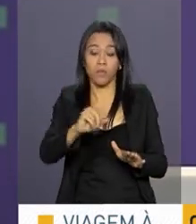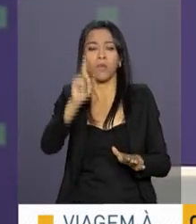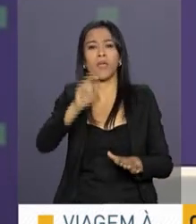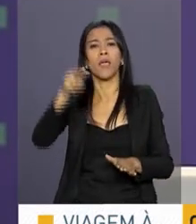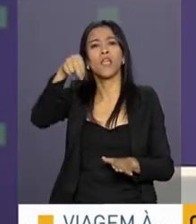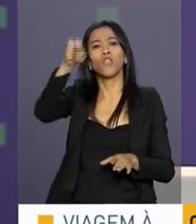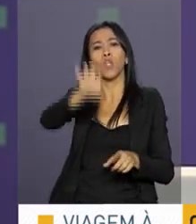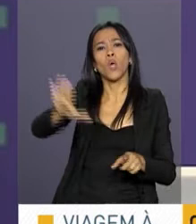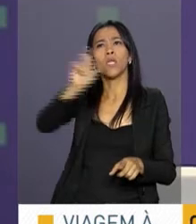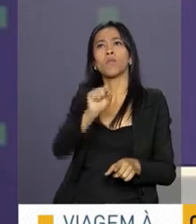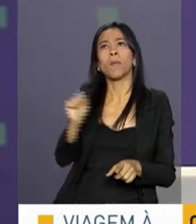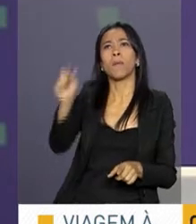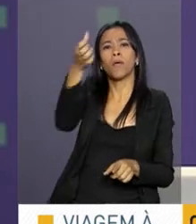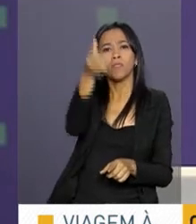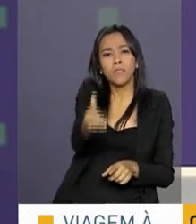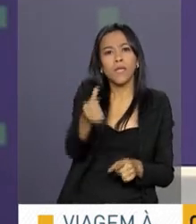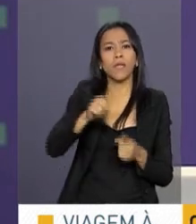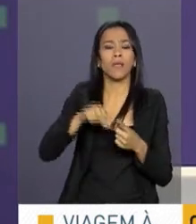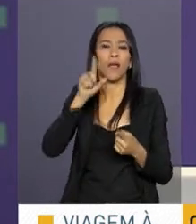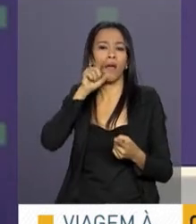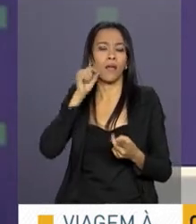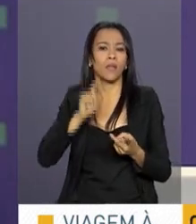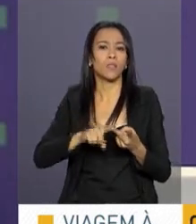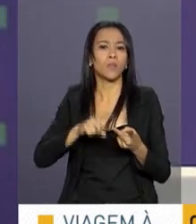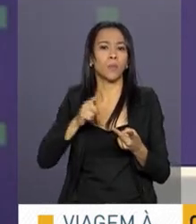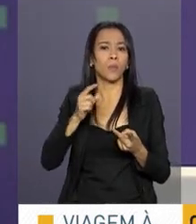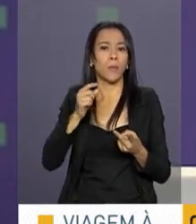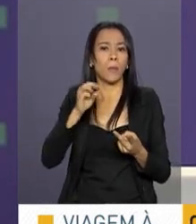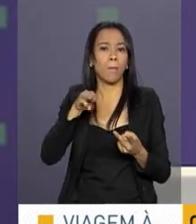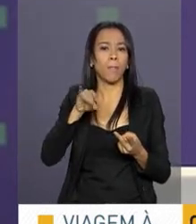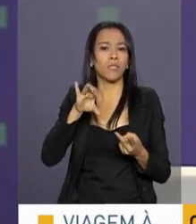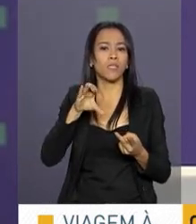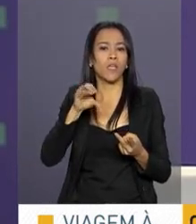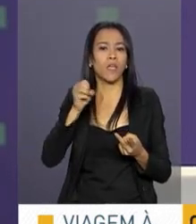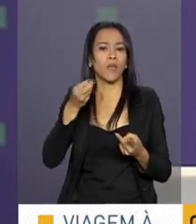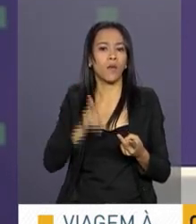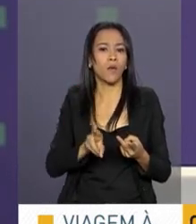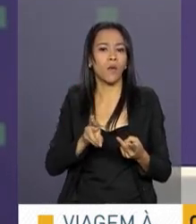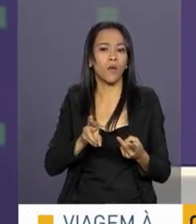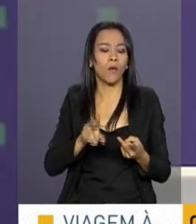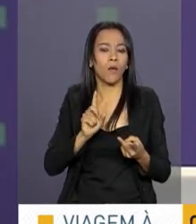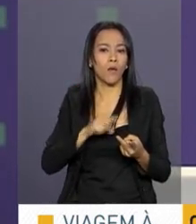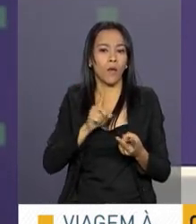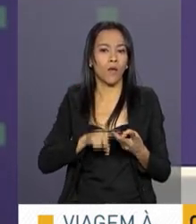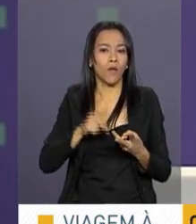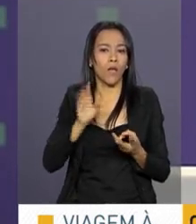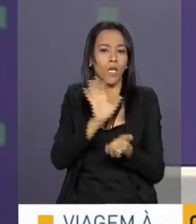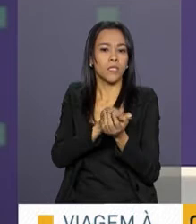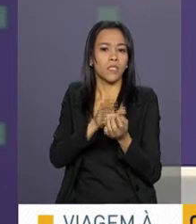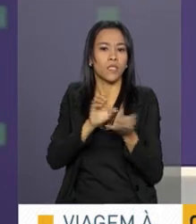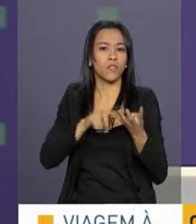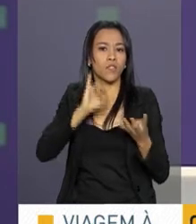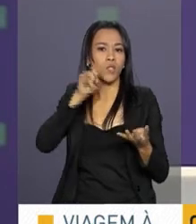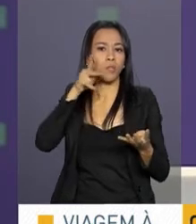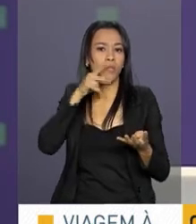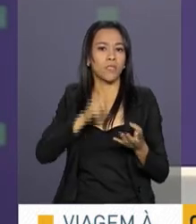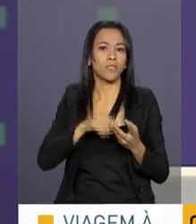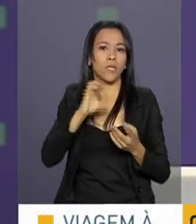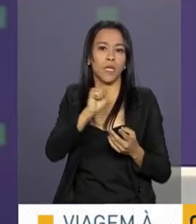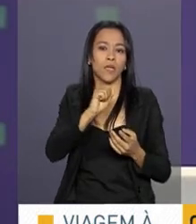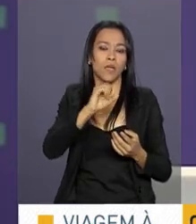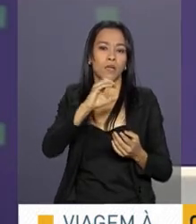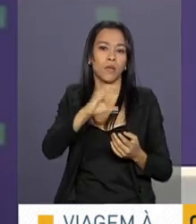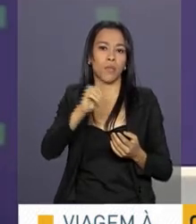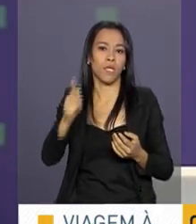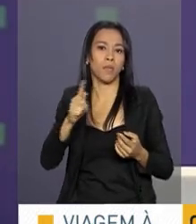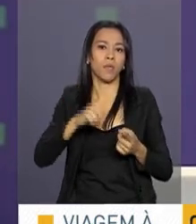6 aeroportos, Aracaju, Maceió, volta, por favor. Aracaju, Maceió, Recife, João Pessoa, Campina Grande e Juazeiro